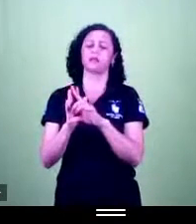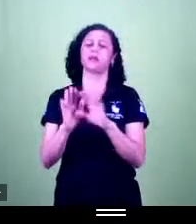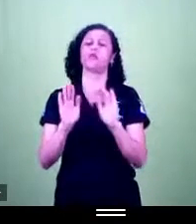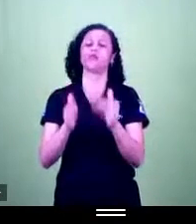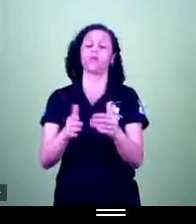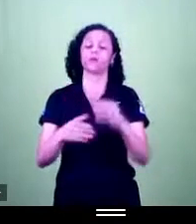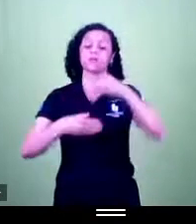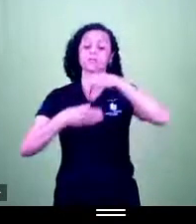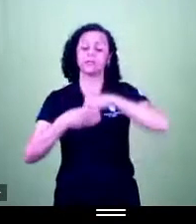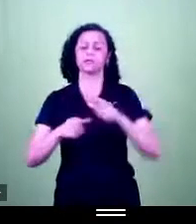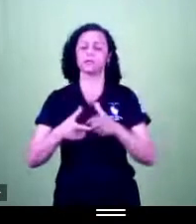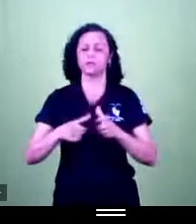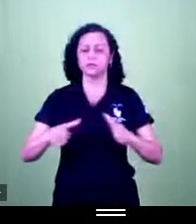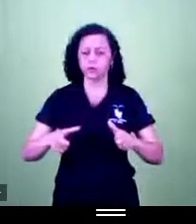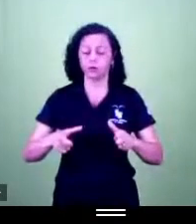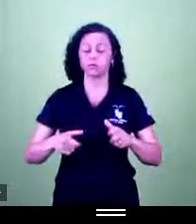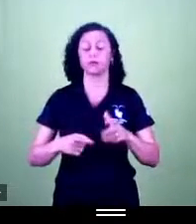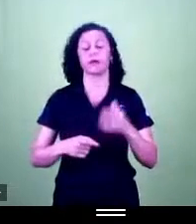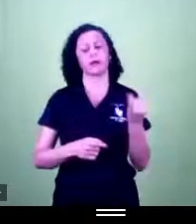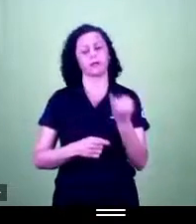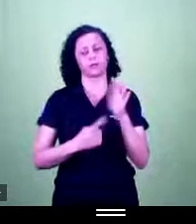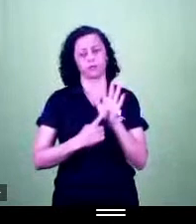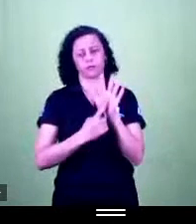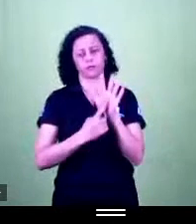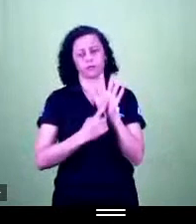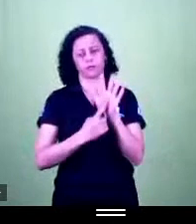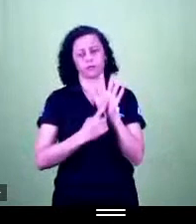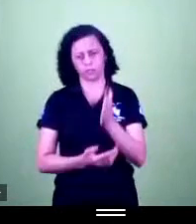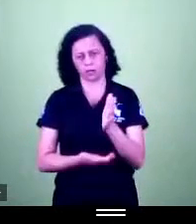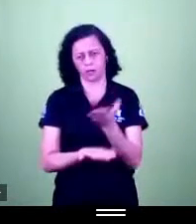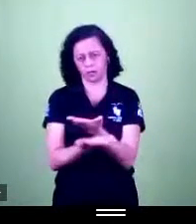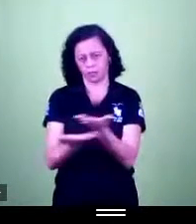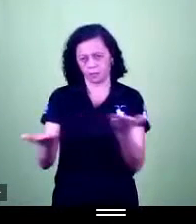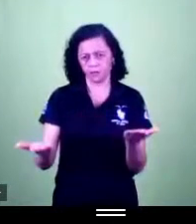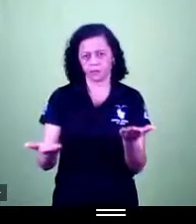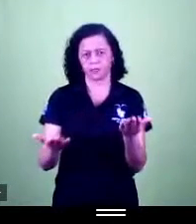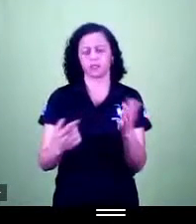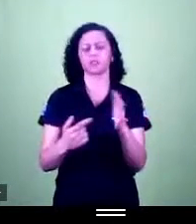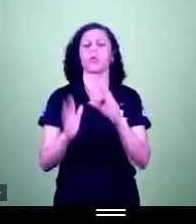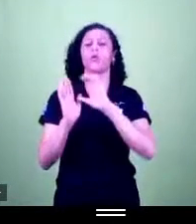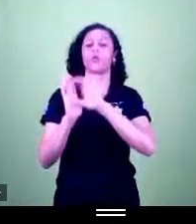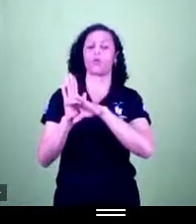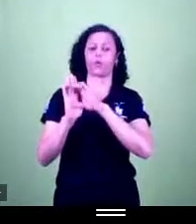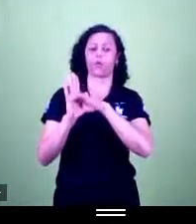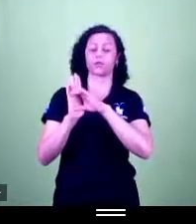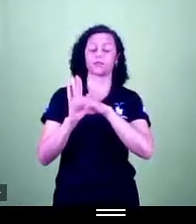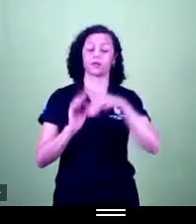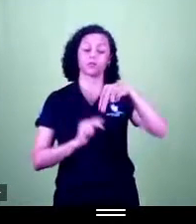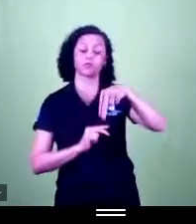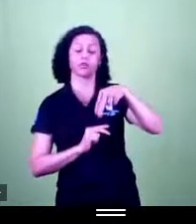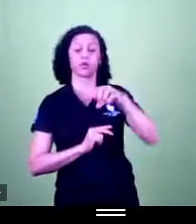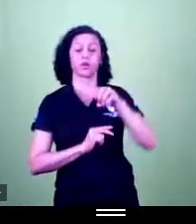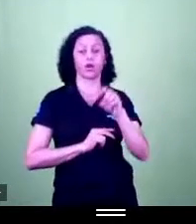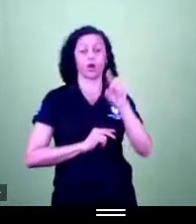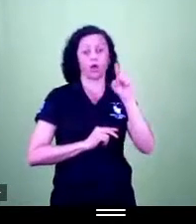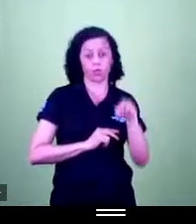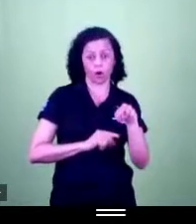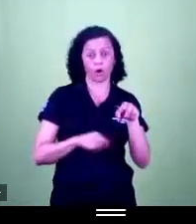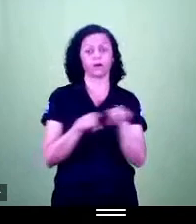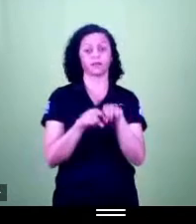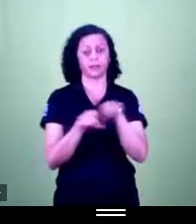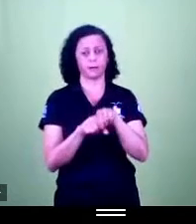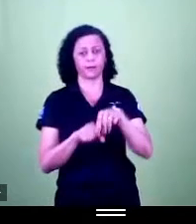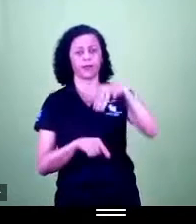elétrico, é importante apresentar já, né, de antemão, um conceito aqui, ó, de nó, de ramo e de malha. Tá?